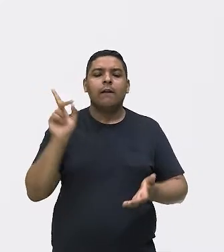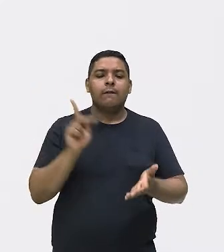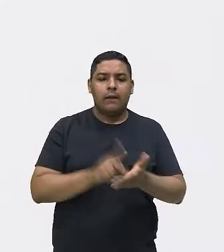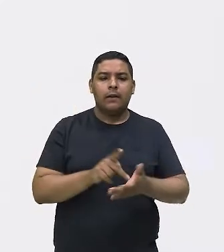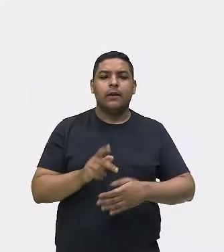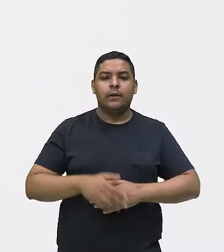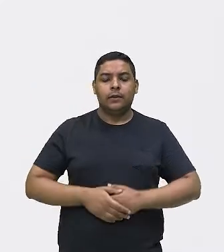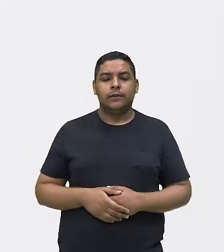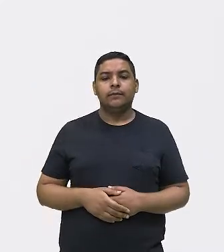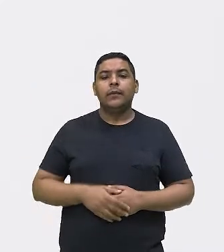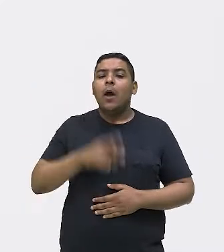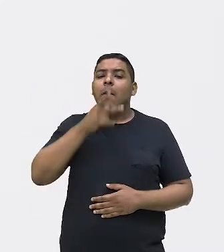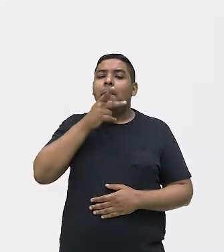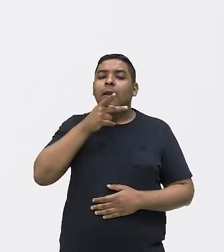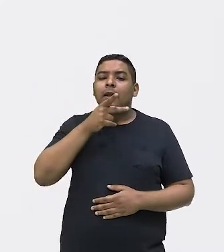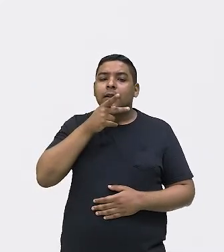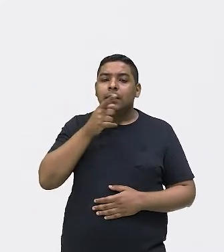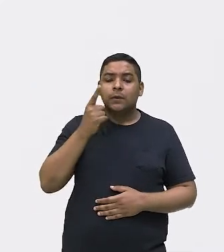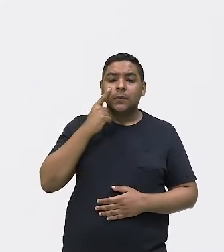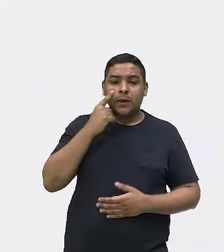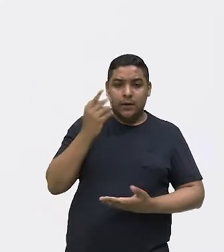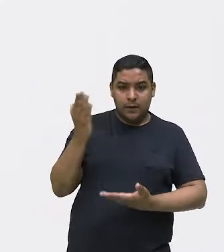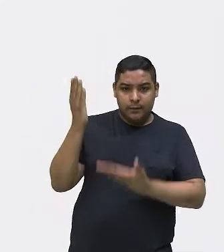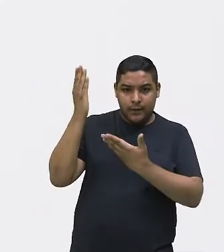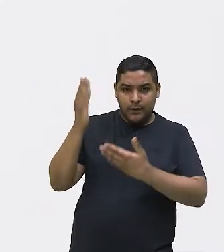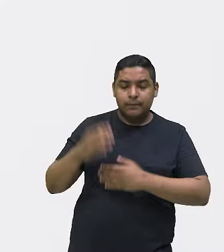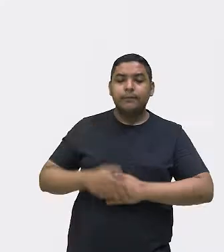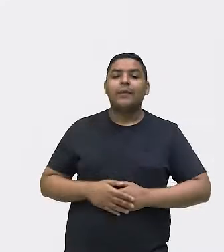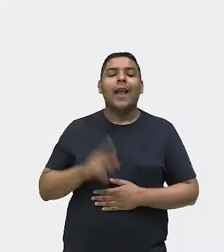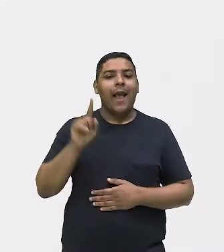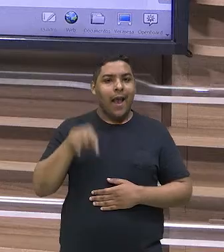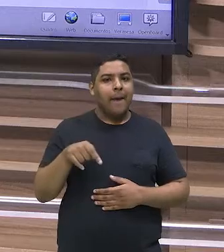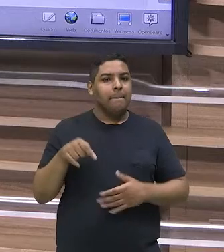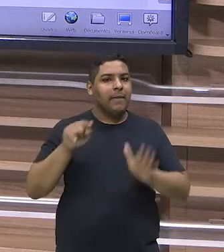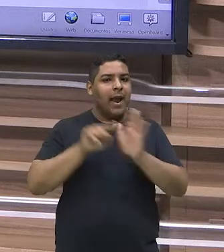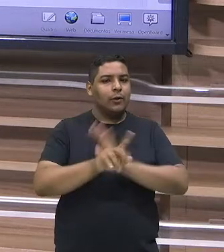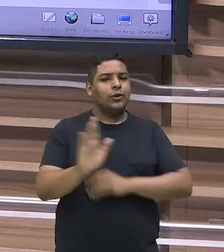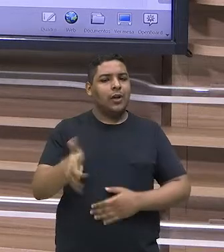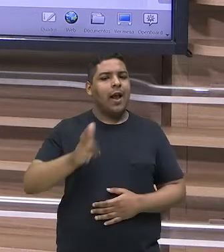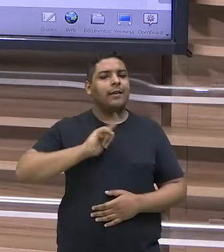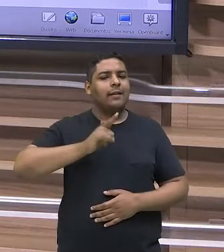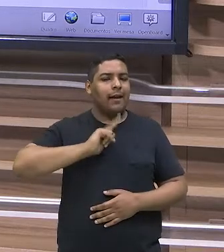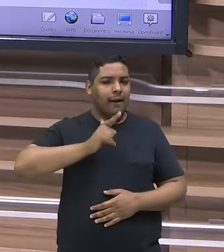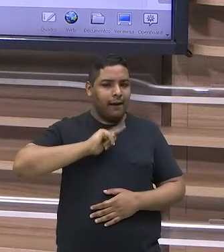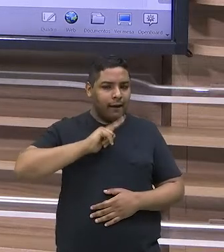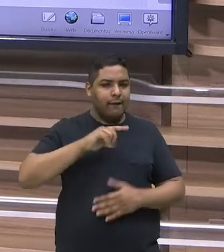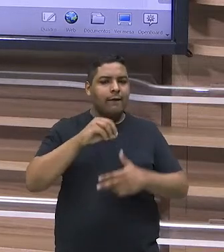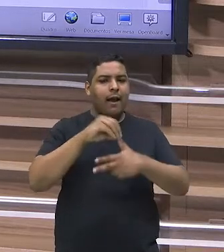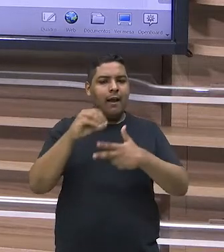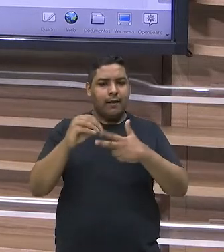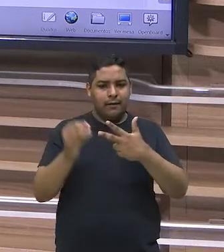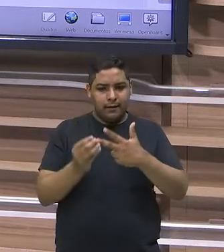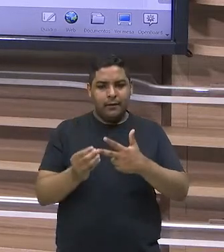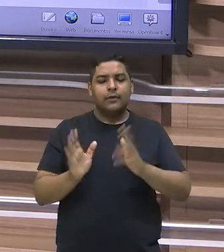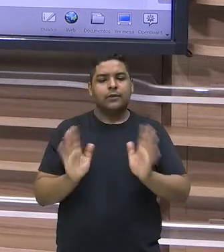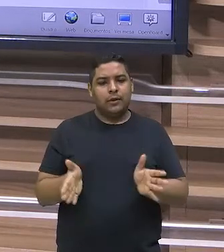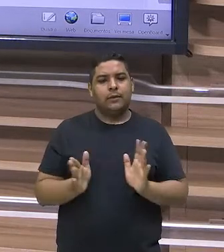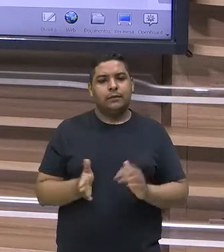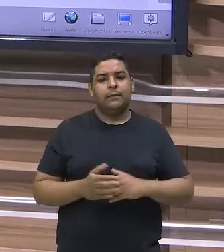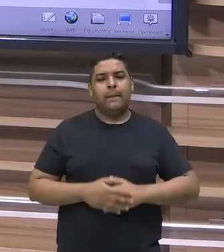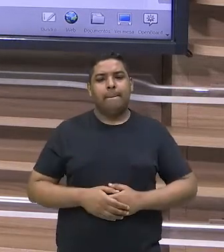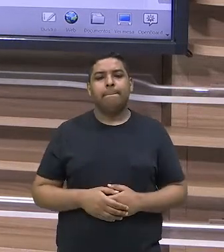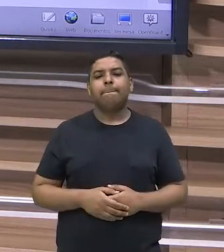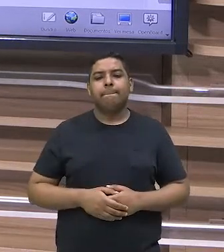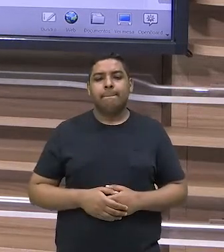Então, Platão, nessa imagem, uma vez essa questão já caiu no Enem, né? Então, essa imagem, Platão apontando o dedo para